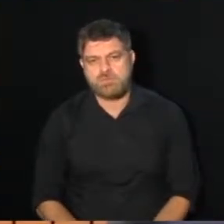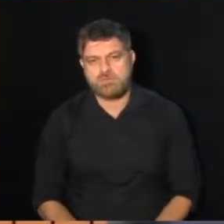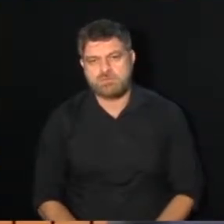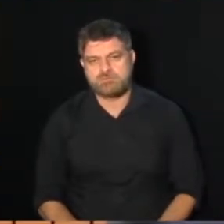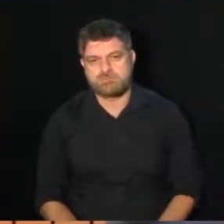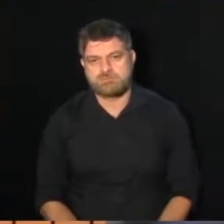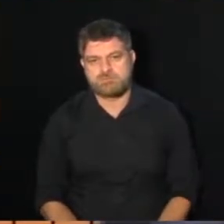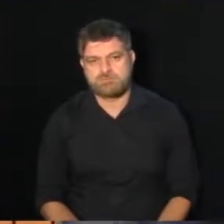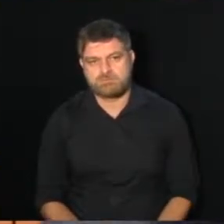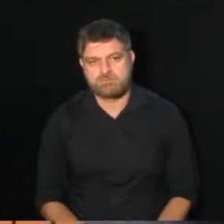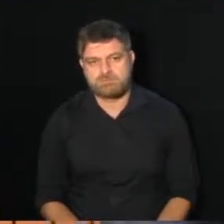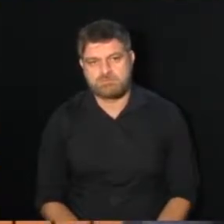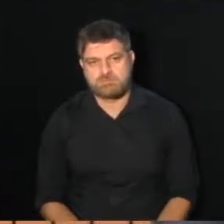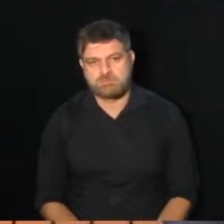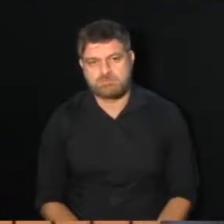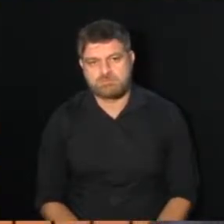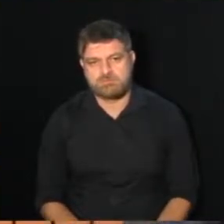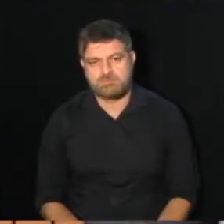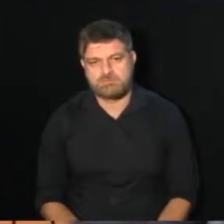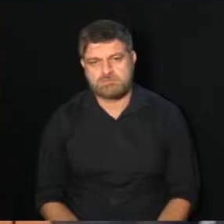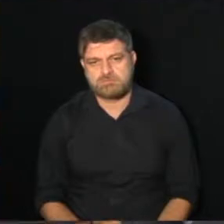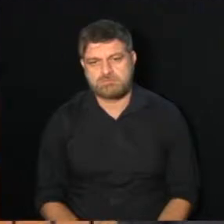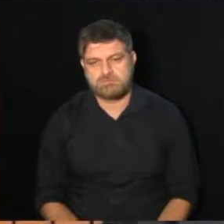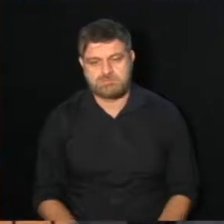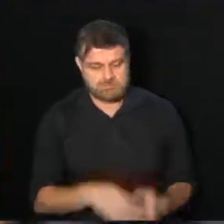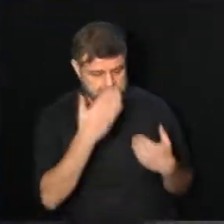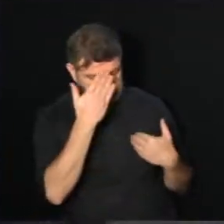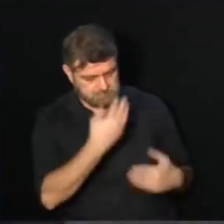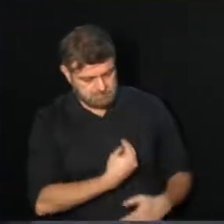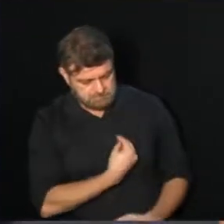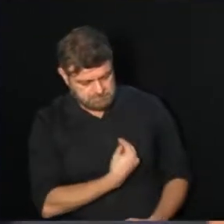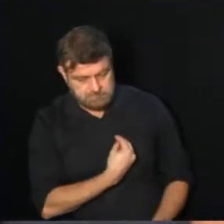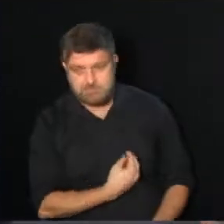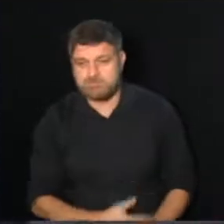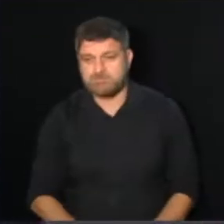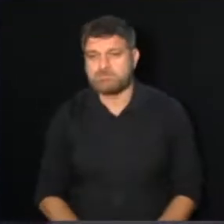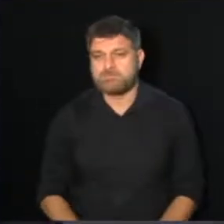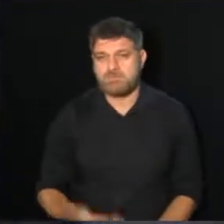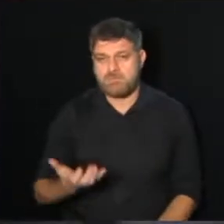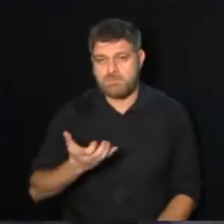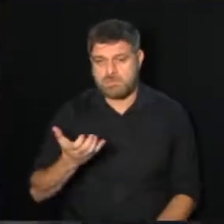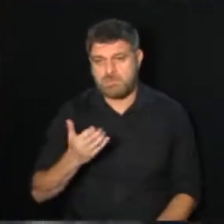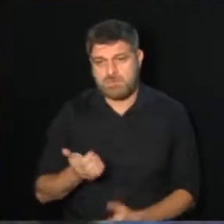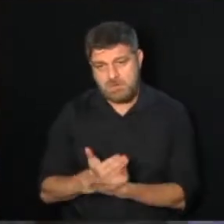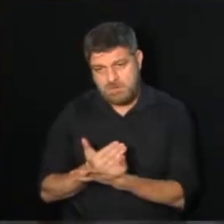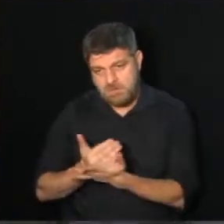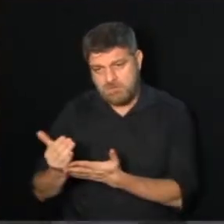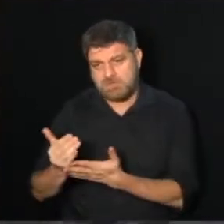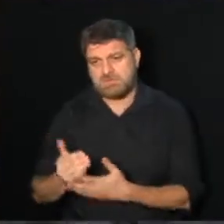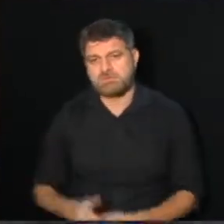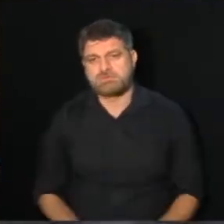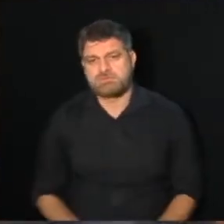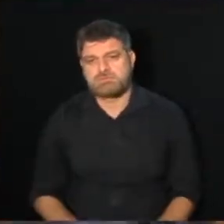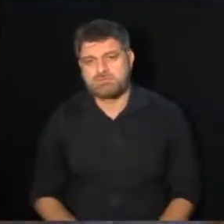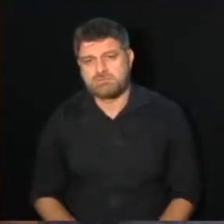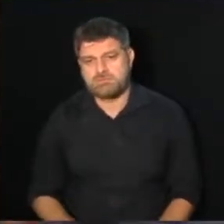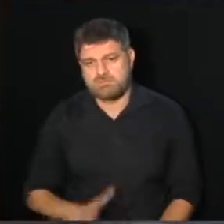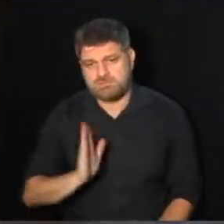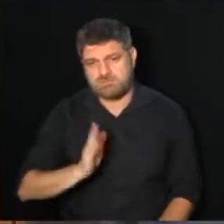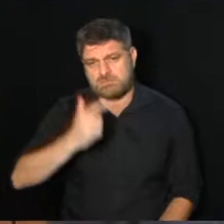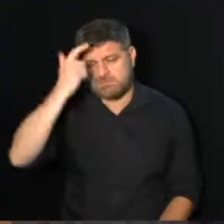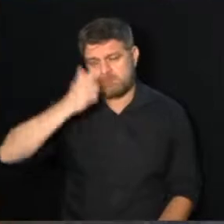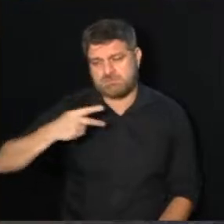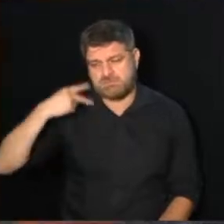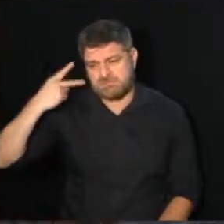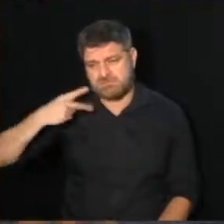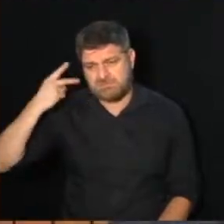Bom, eu que agradeço, doutor. Obrigado pela presença. Eu quero, então, iniciar e fazer um destaque, que eu acho que eu já sou vereador nessa